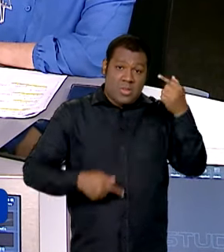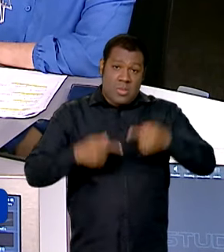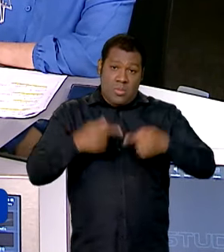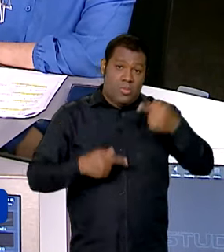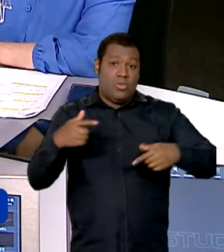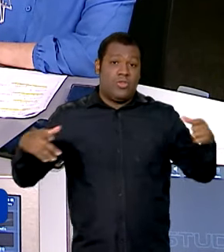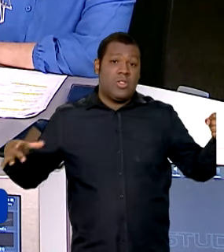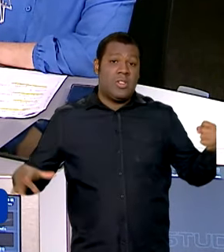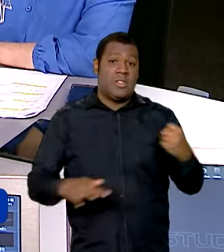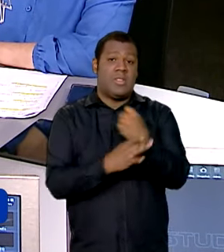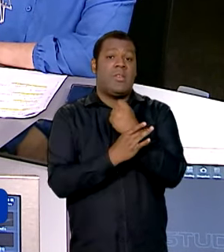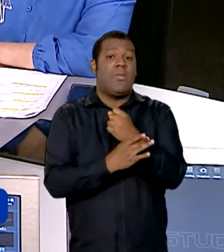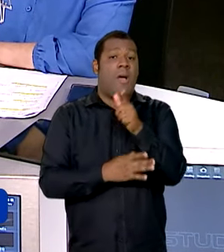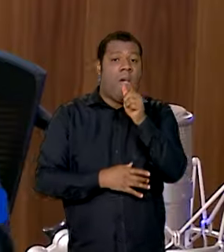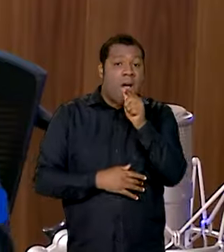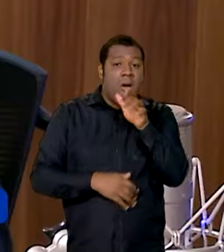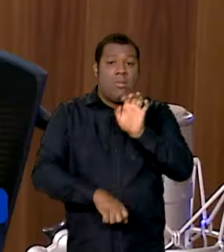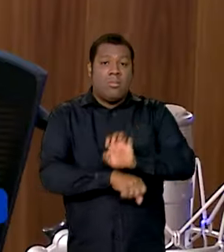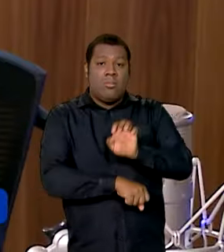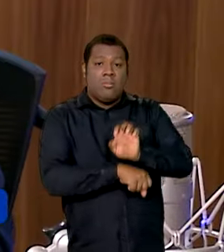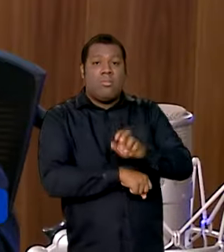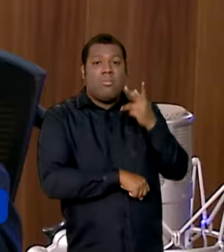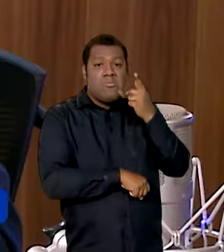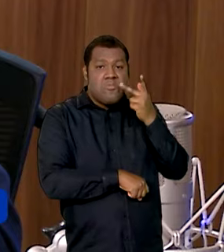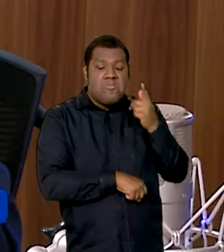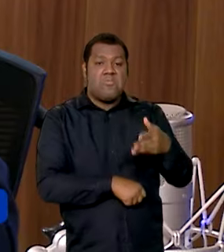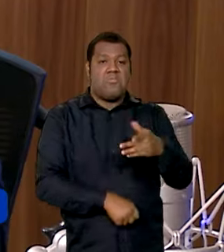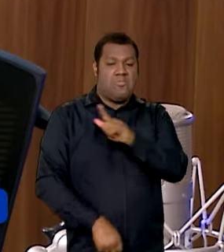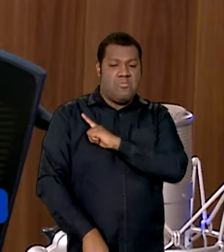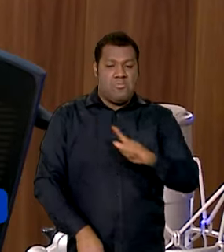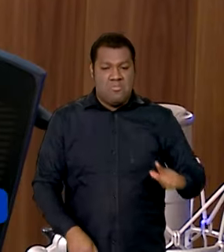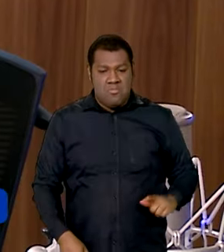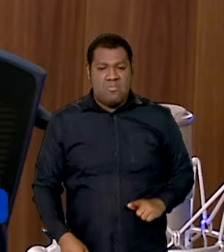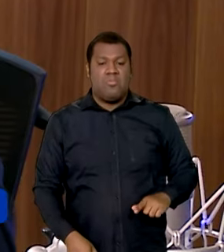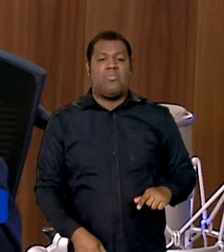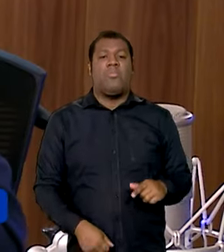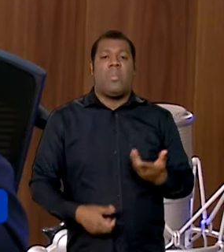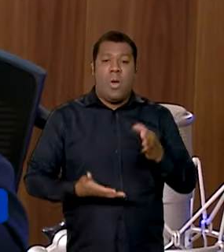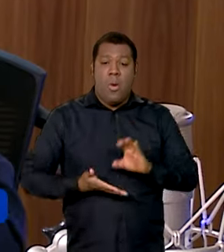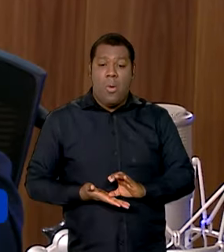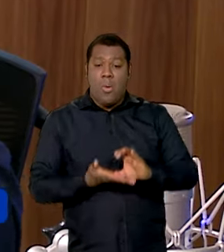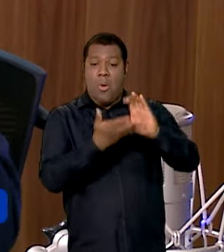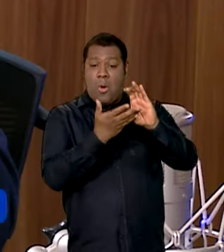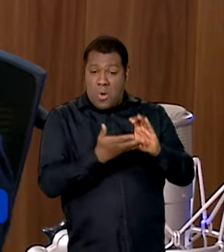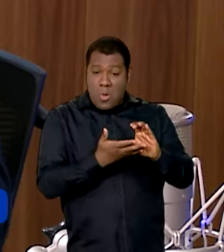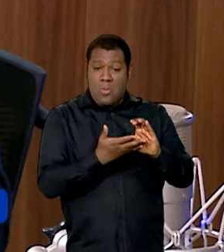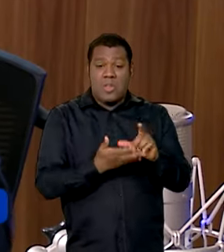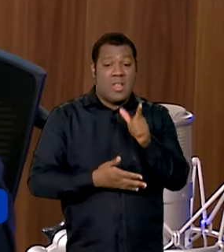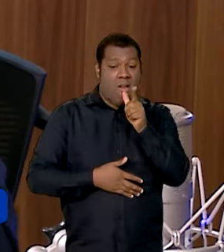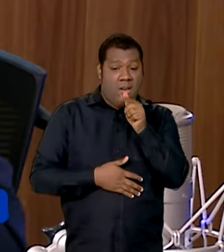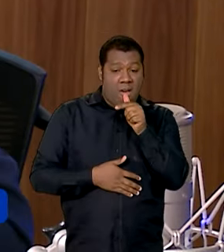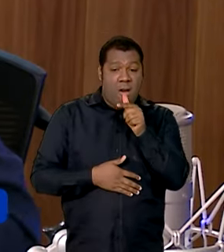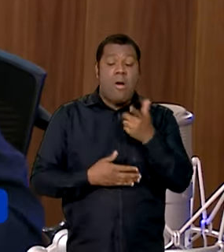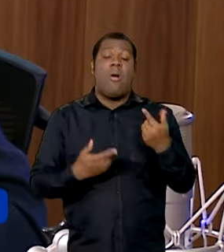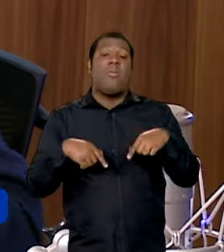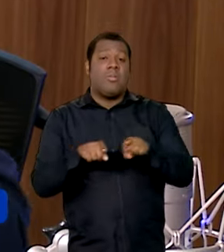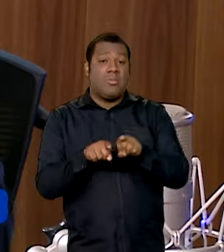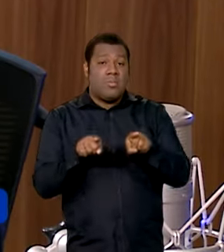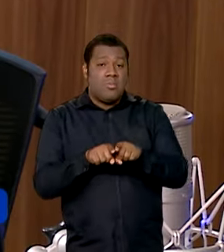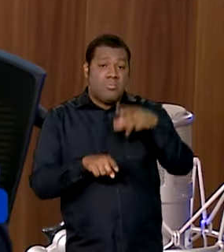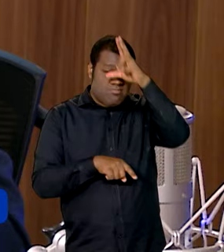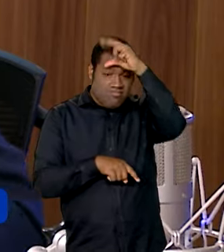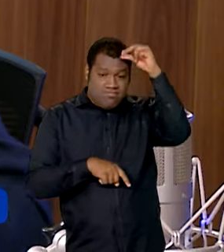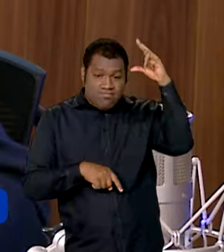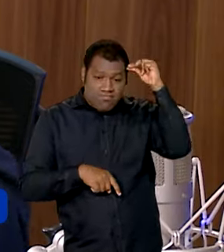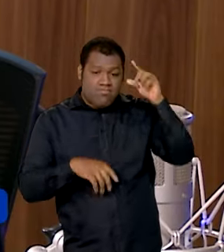hídrica ali do Estado do Ceará do Gover Governador eh dos comitês de bacia das prefeituras da